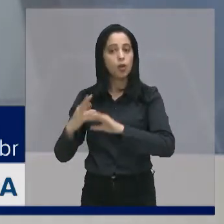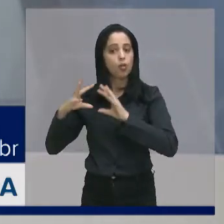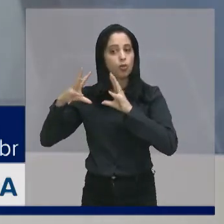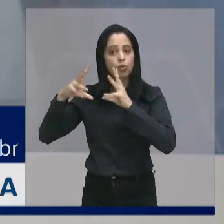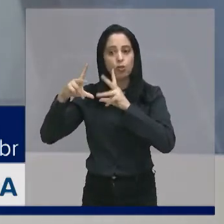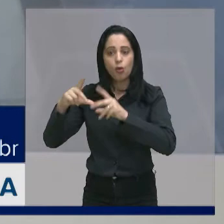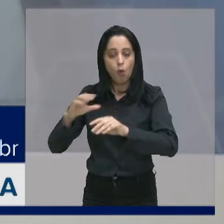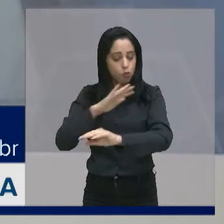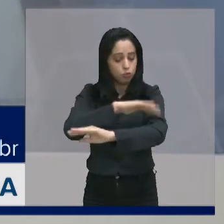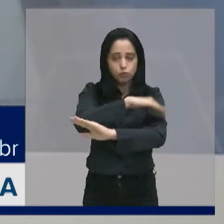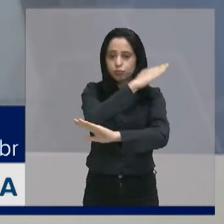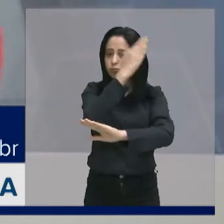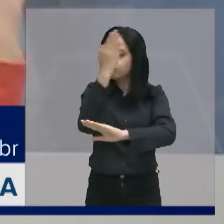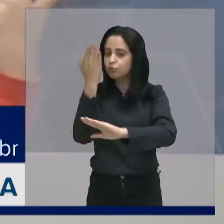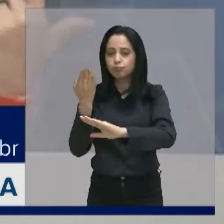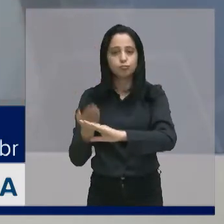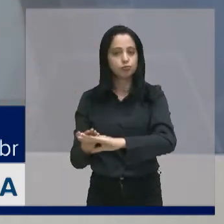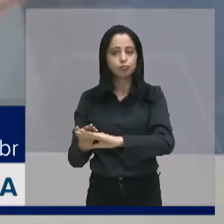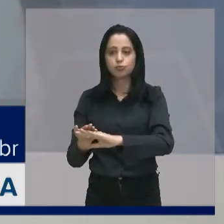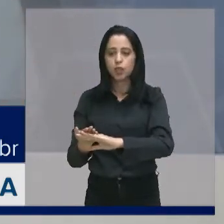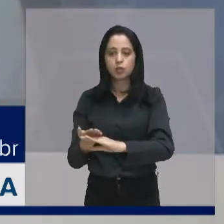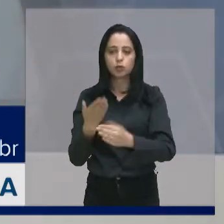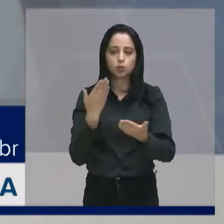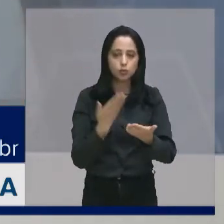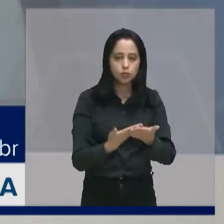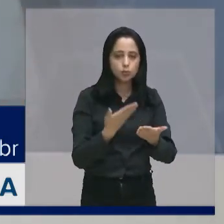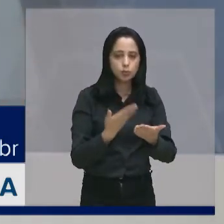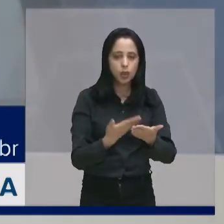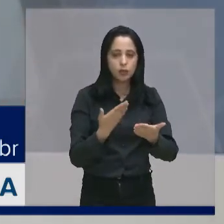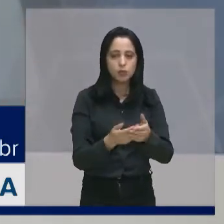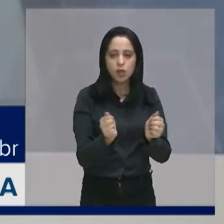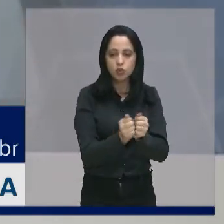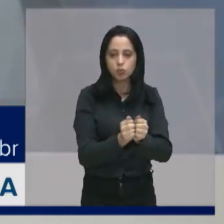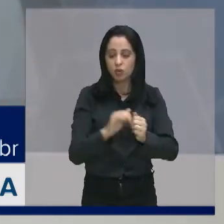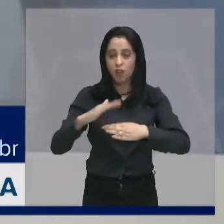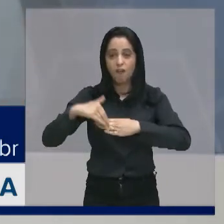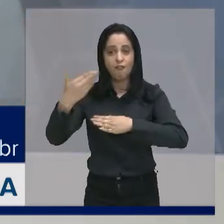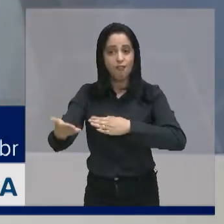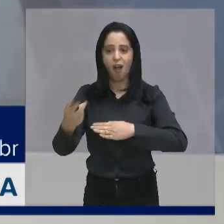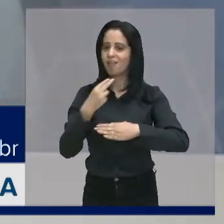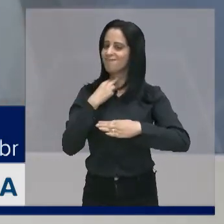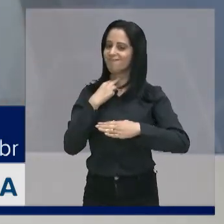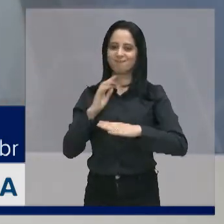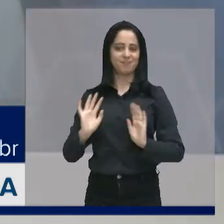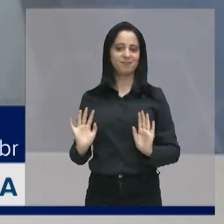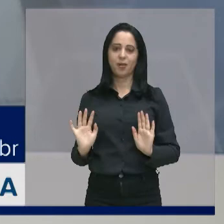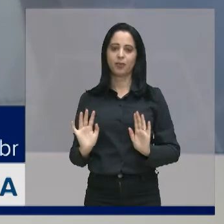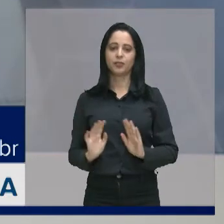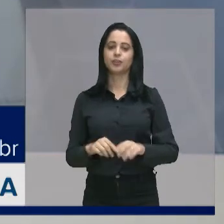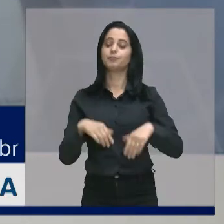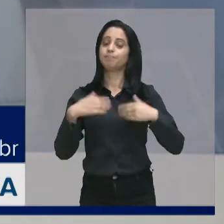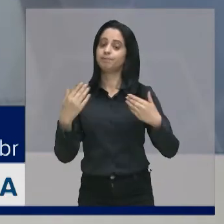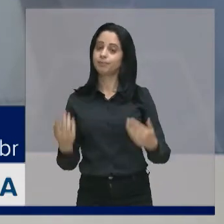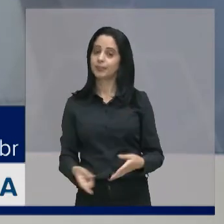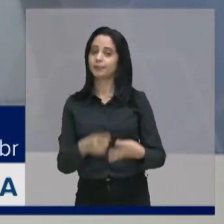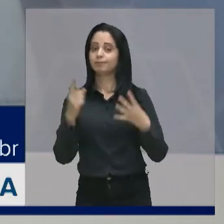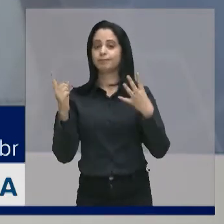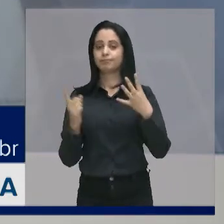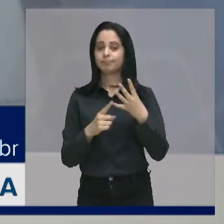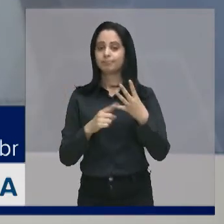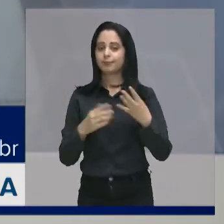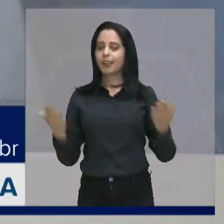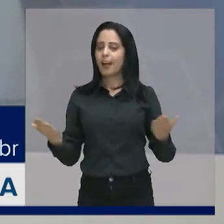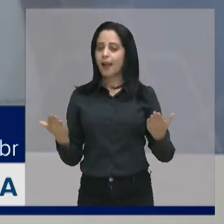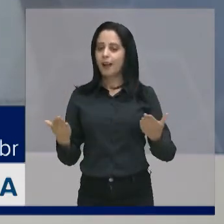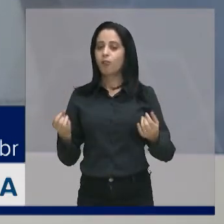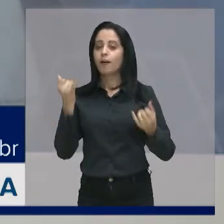para o pátio, não vão poder ter um espaço, um momento fora da sala de aula. E aí, para finalizar, uma denúncia que acabou de